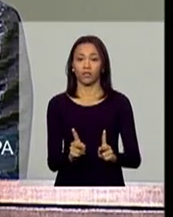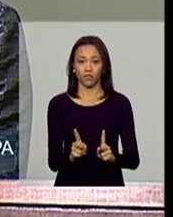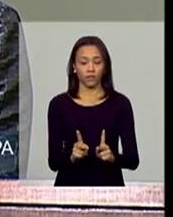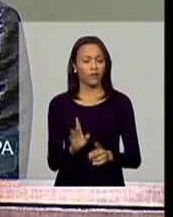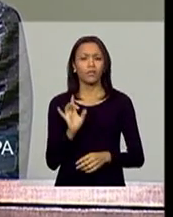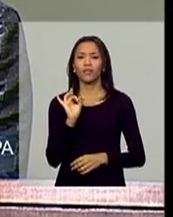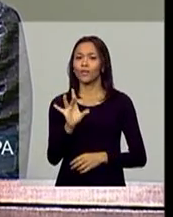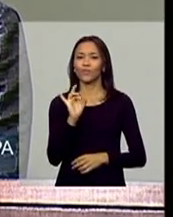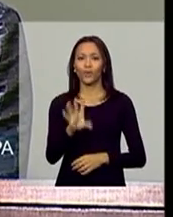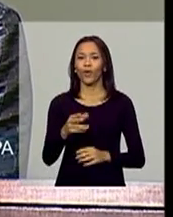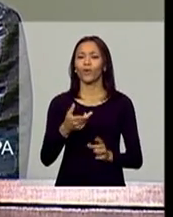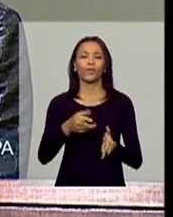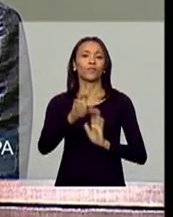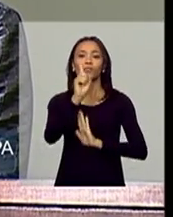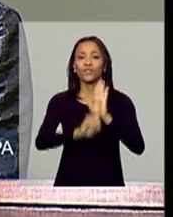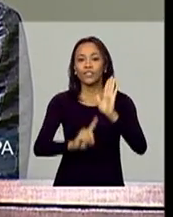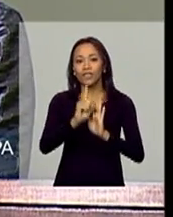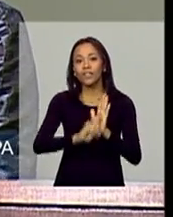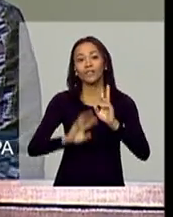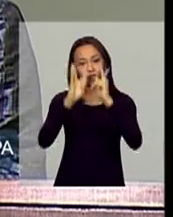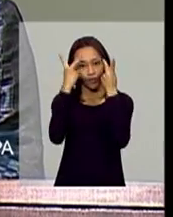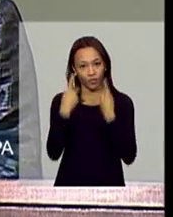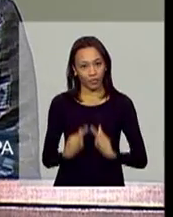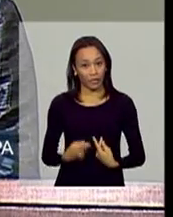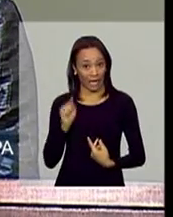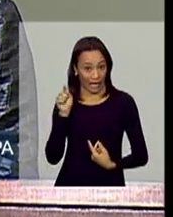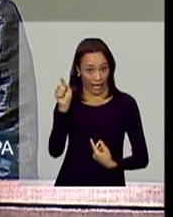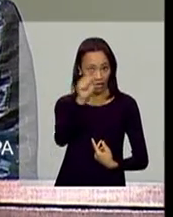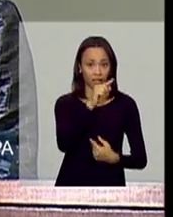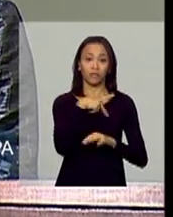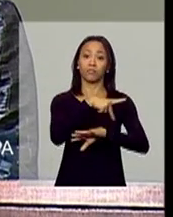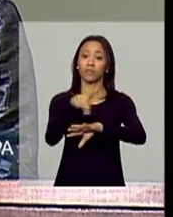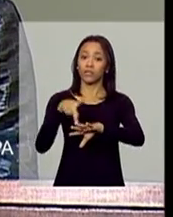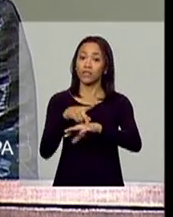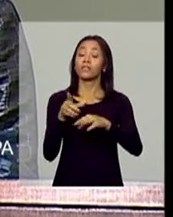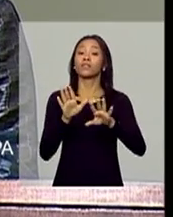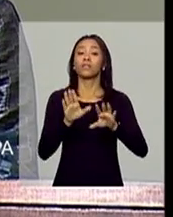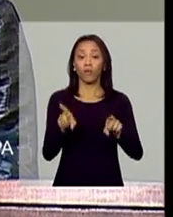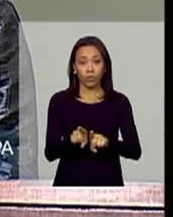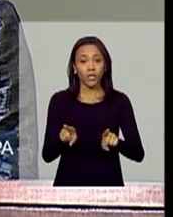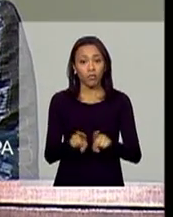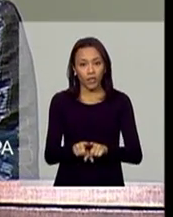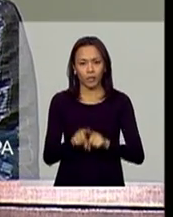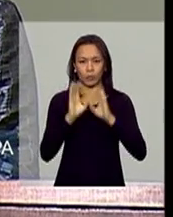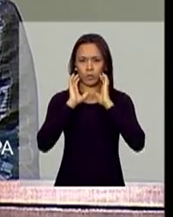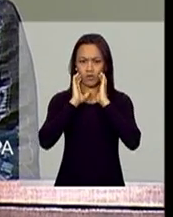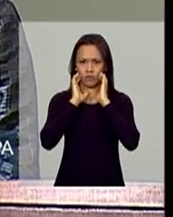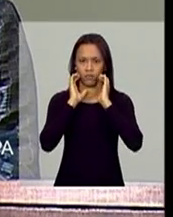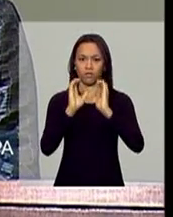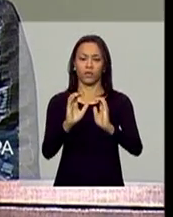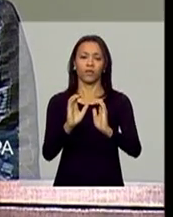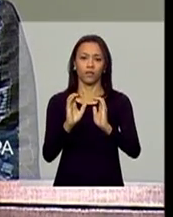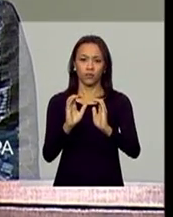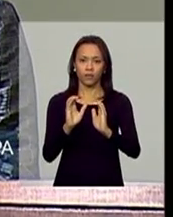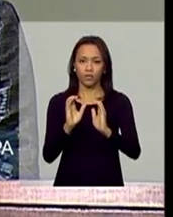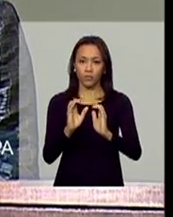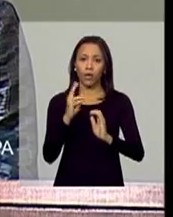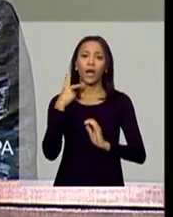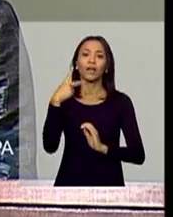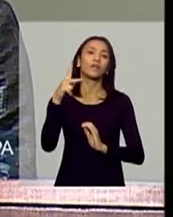dos direitos humanos naqueles países, como também do respeito à